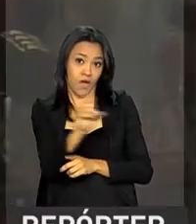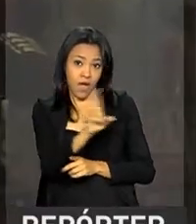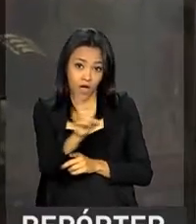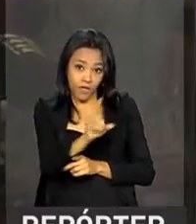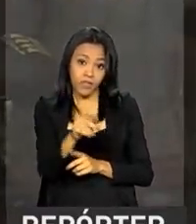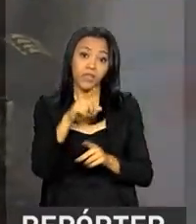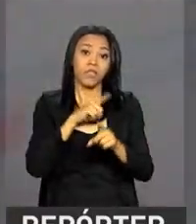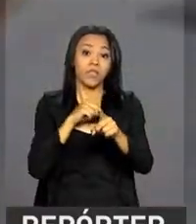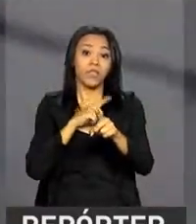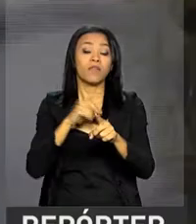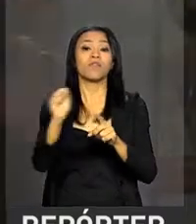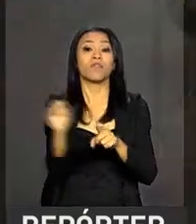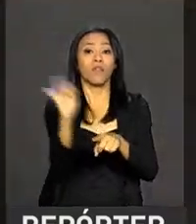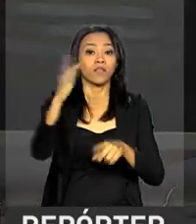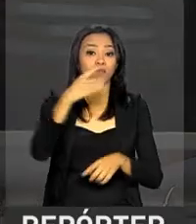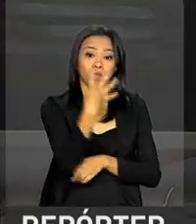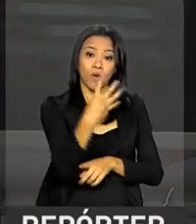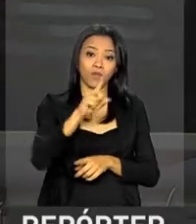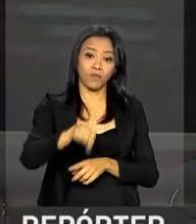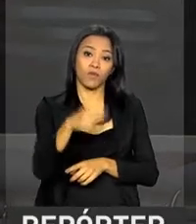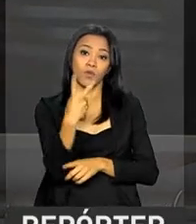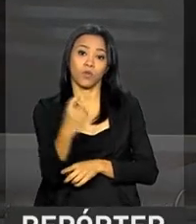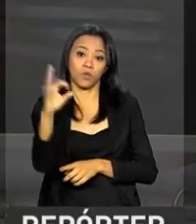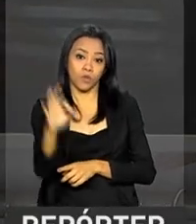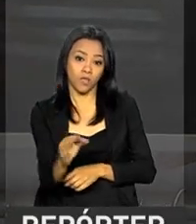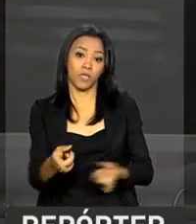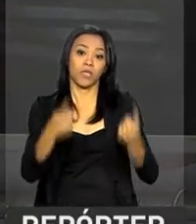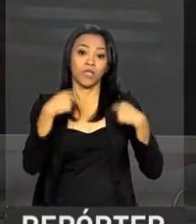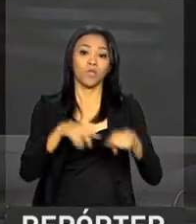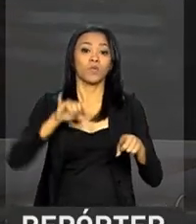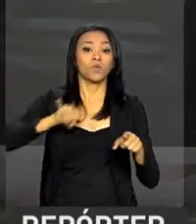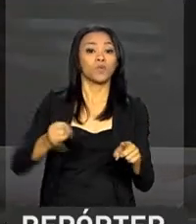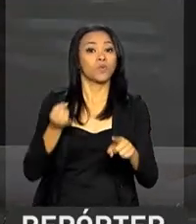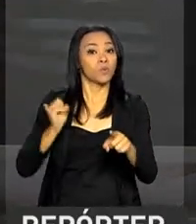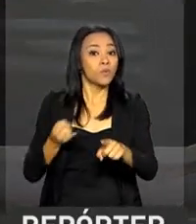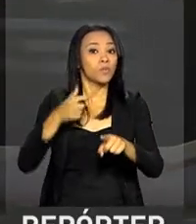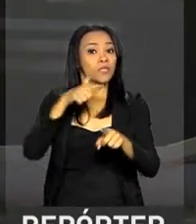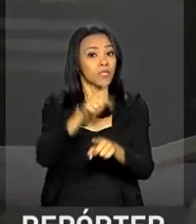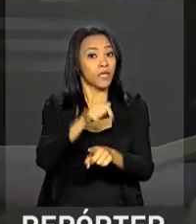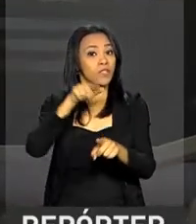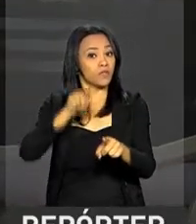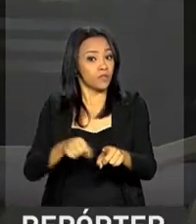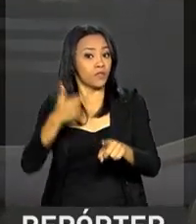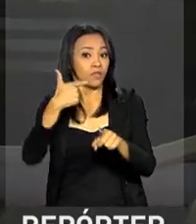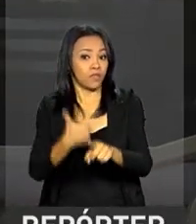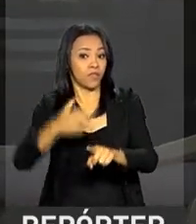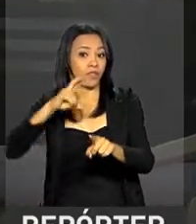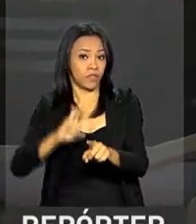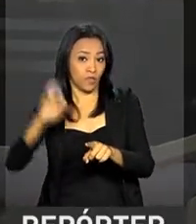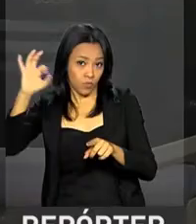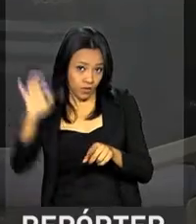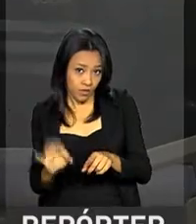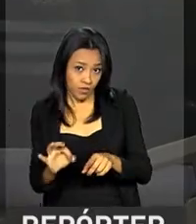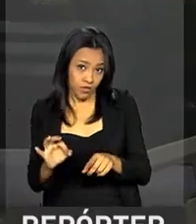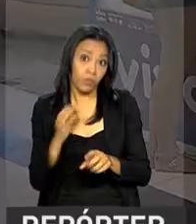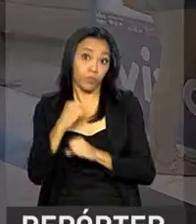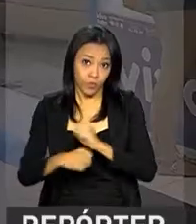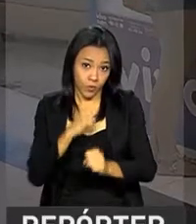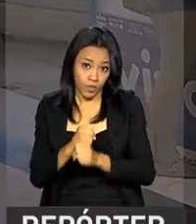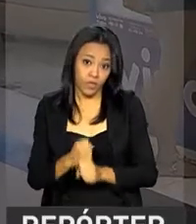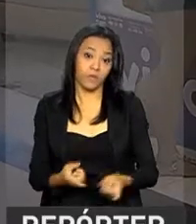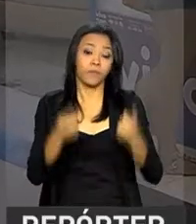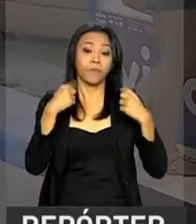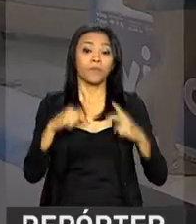de 4,2%, taxa de juros básica da economia, a Selic, de 7,25% ao ano